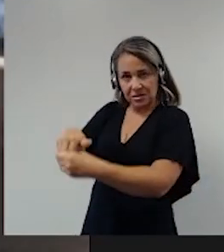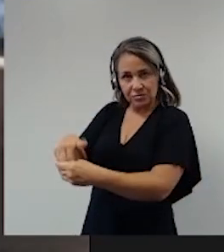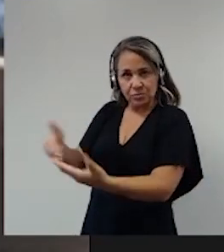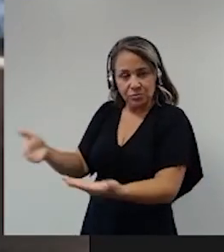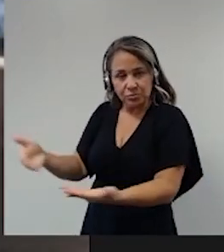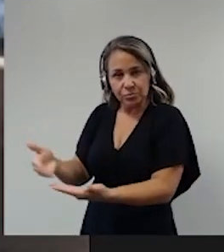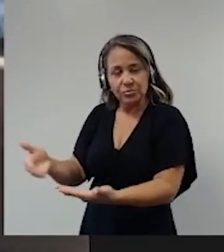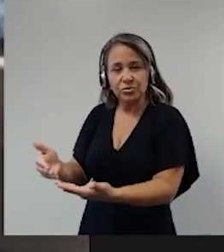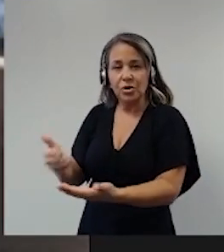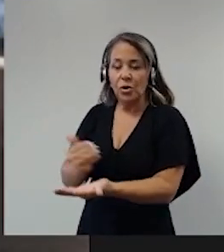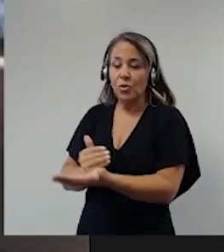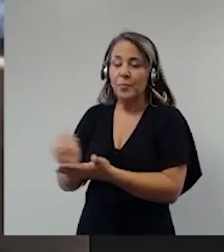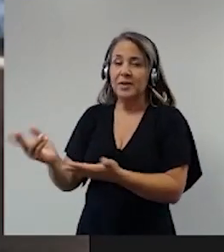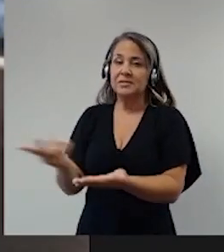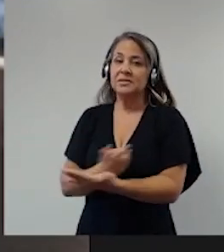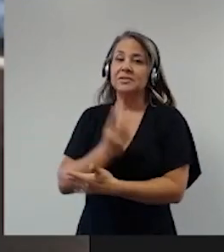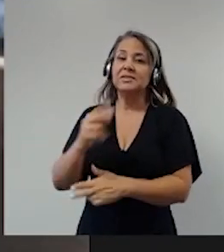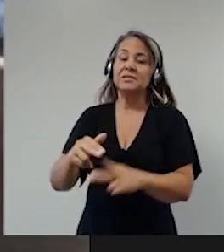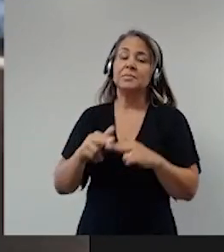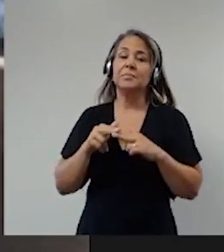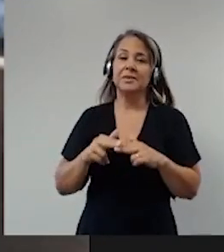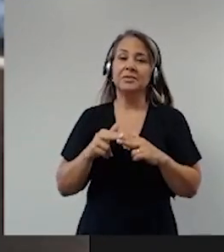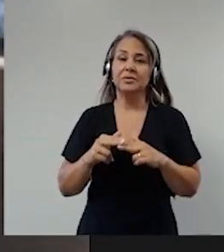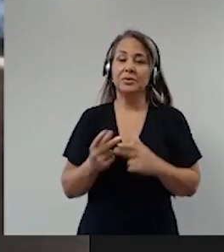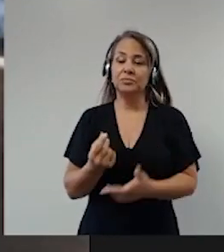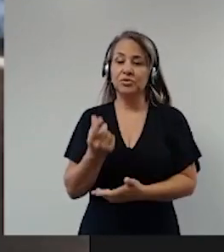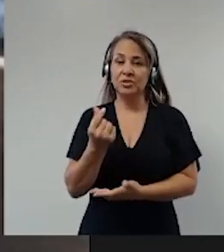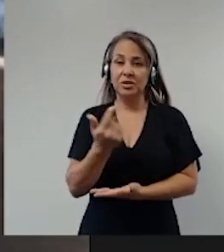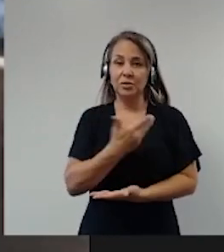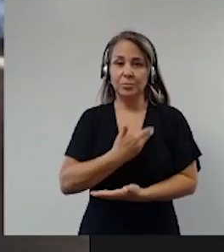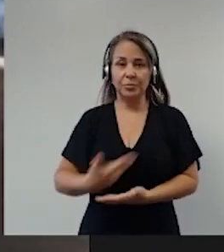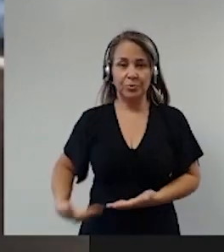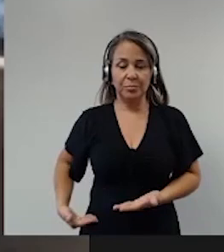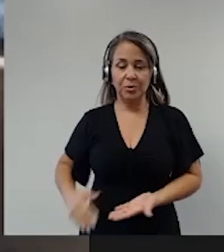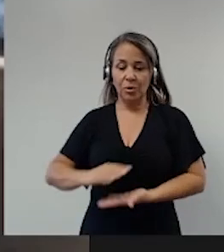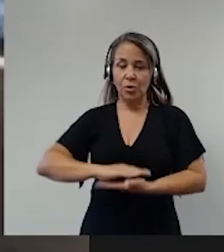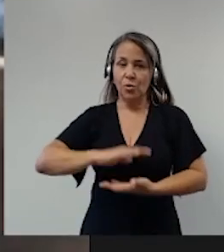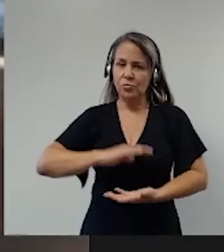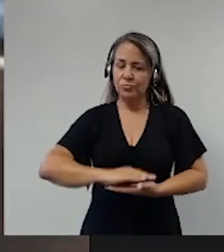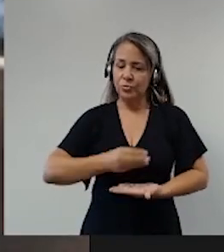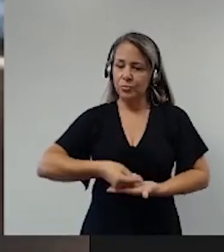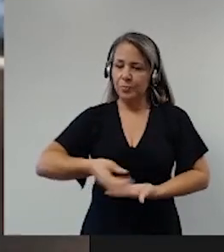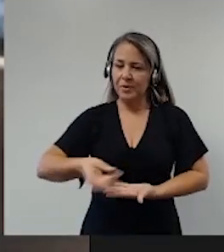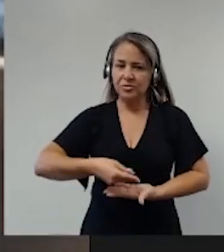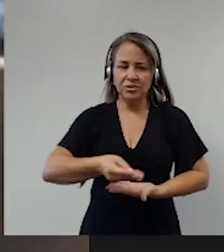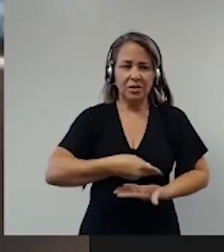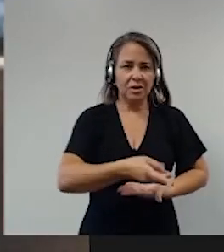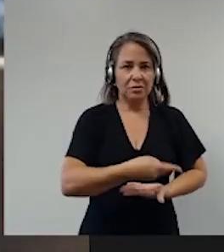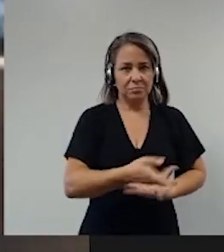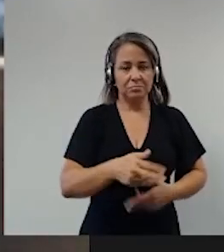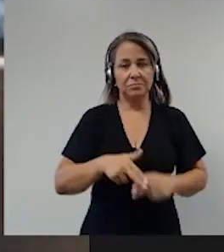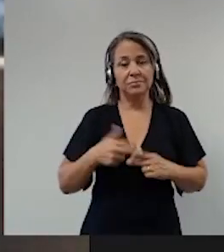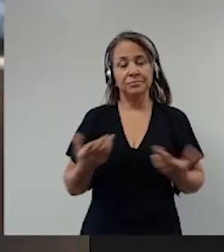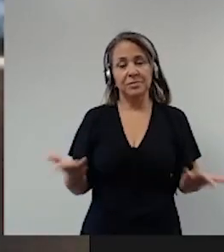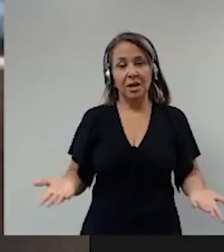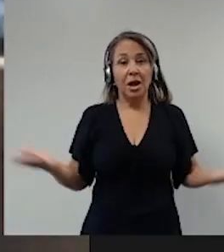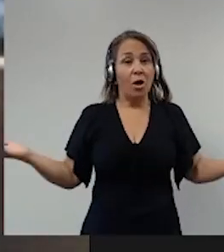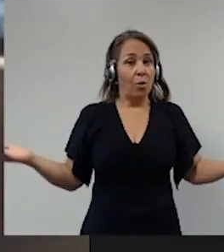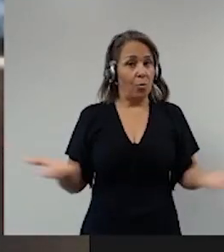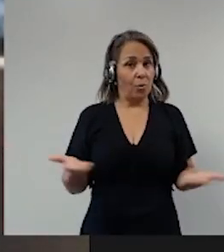basicamente realizadas através de recursos públicos, fundo partidário, fundo especial de financiamento e campanha. E